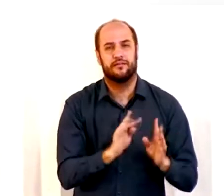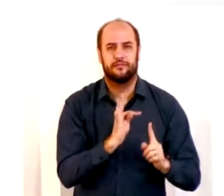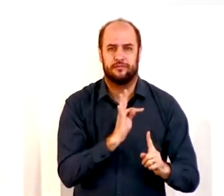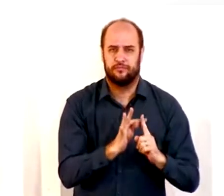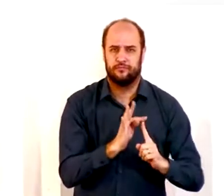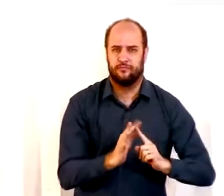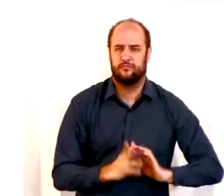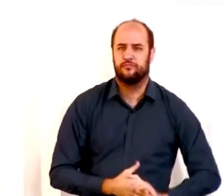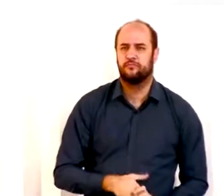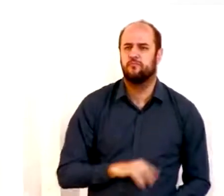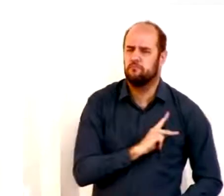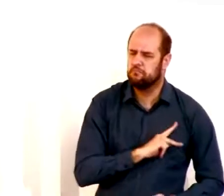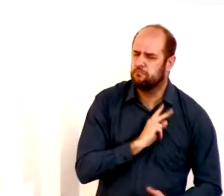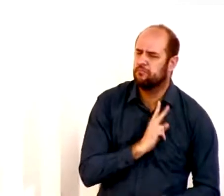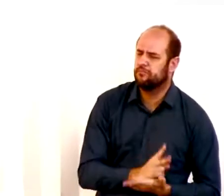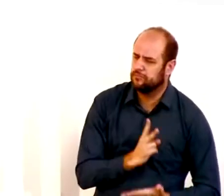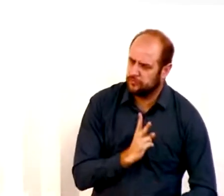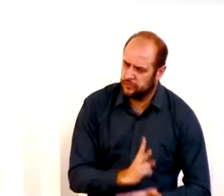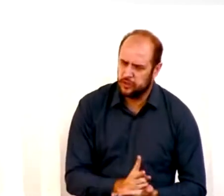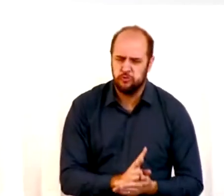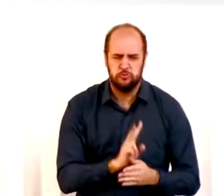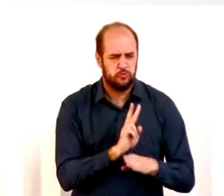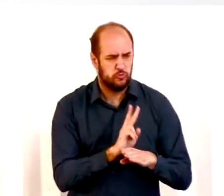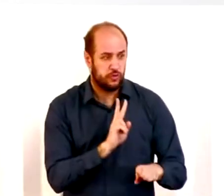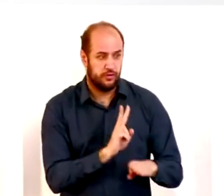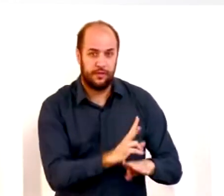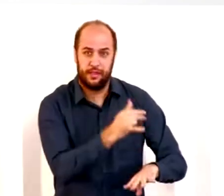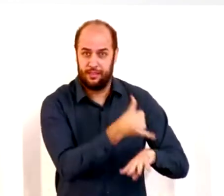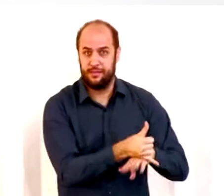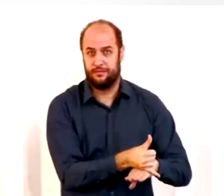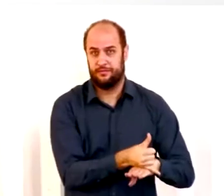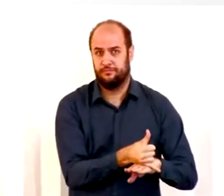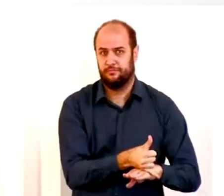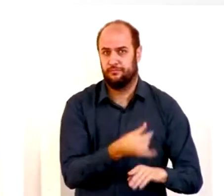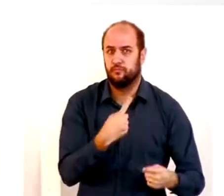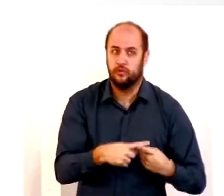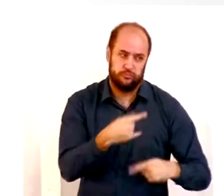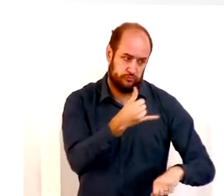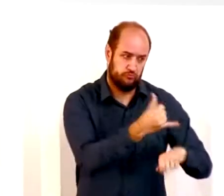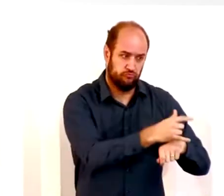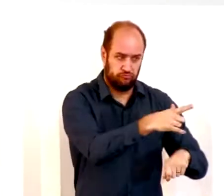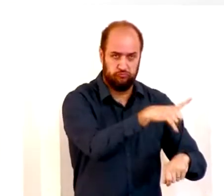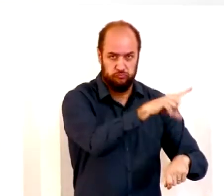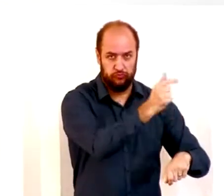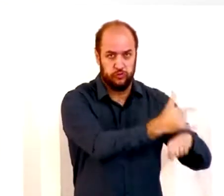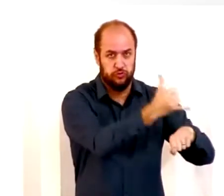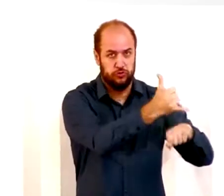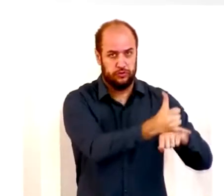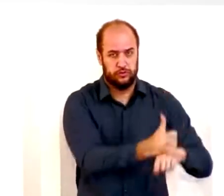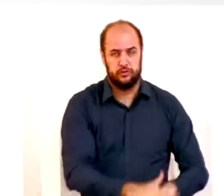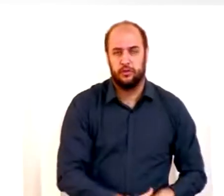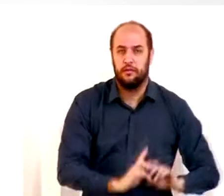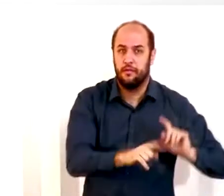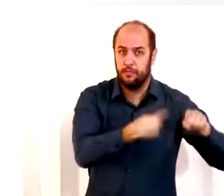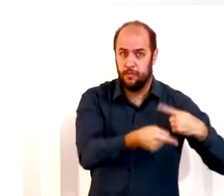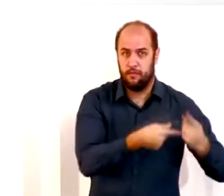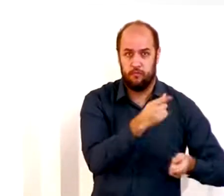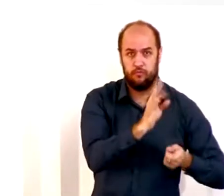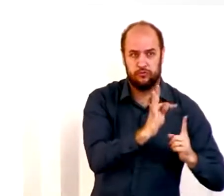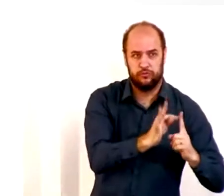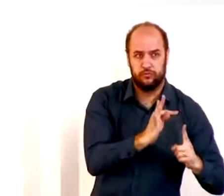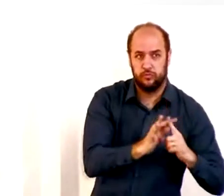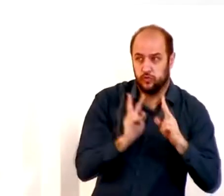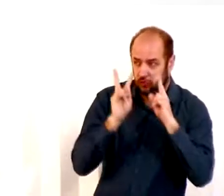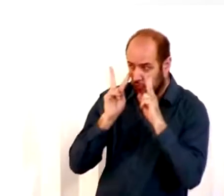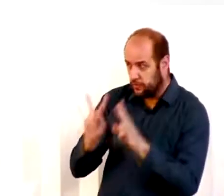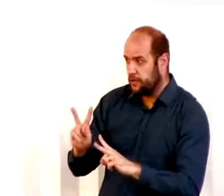muito cuidadoso, um pastorzão com os seus líderes, porque Timóteo, ao ouvir as instruções do seu